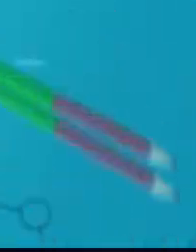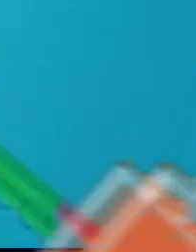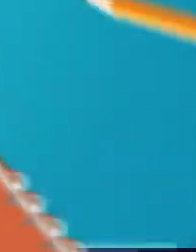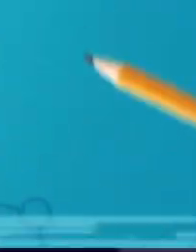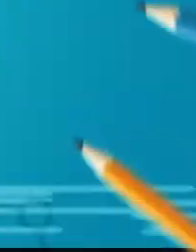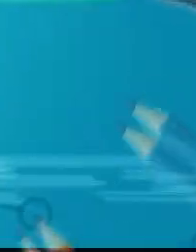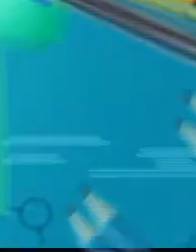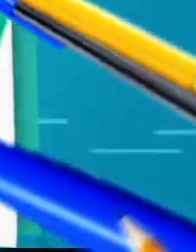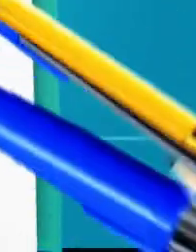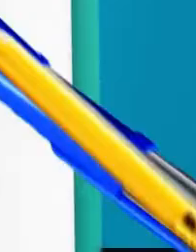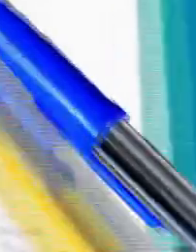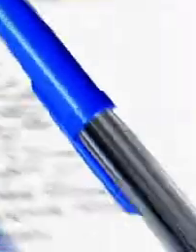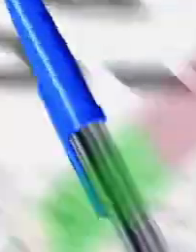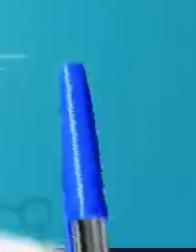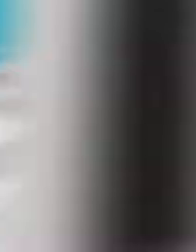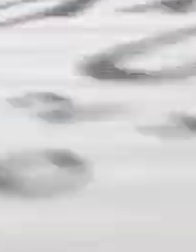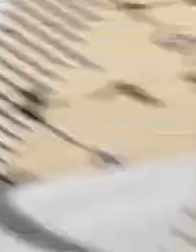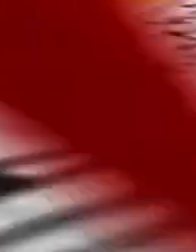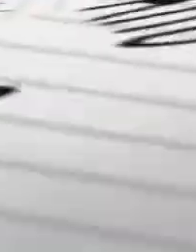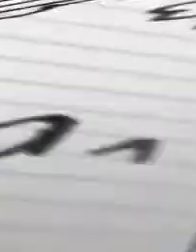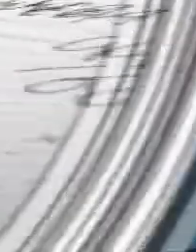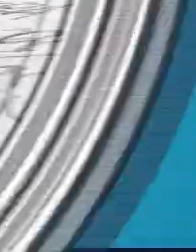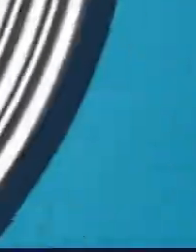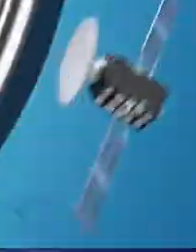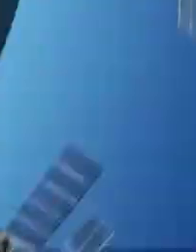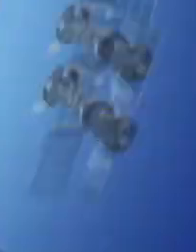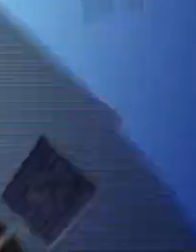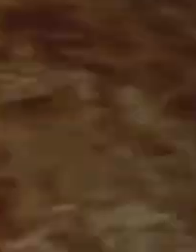Transcrição e